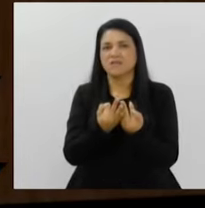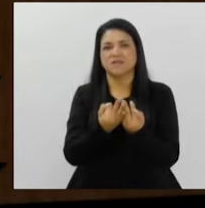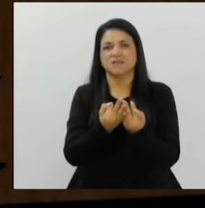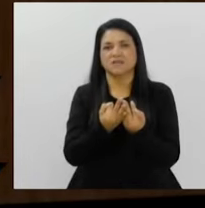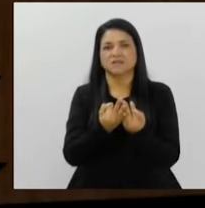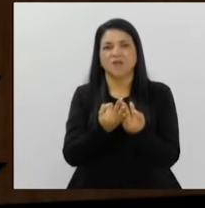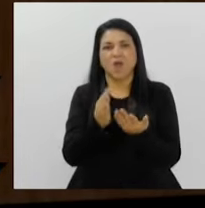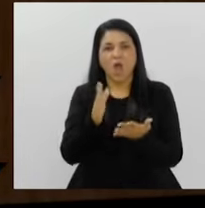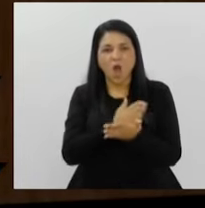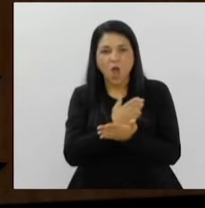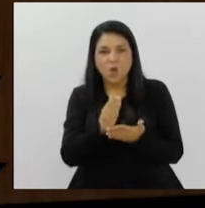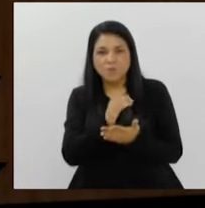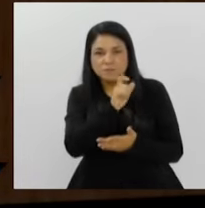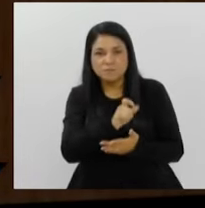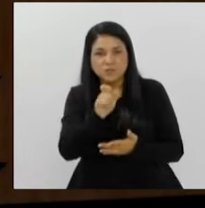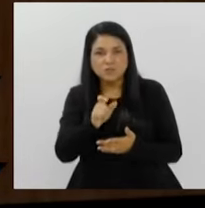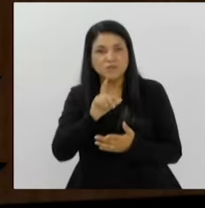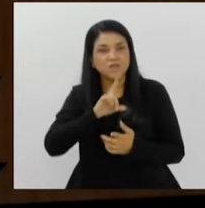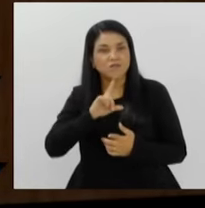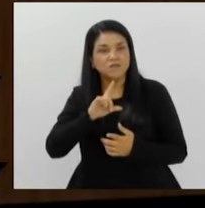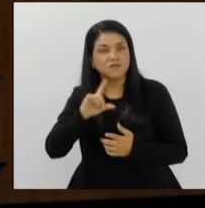Algumas estavam indo para o trabalho.